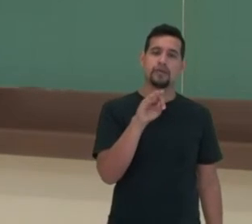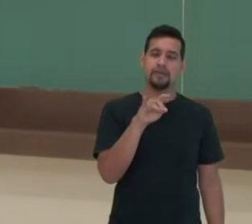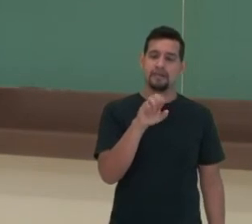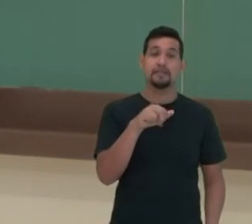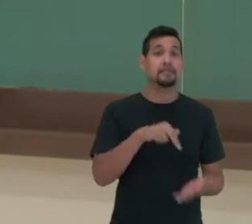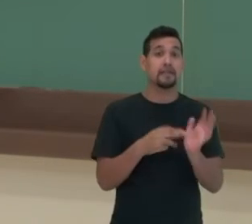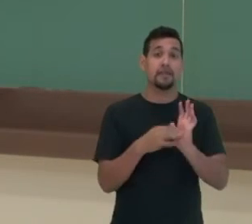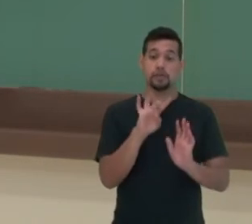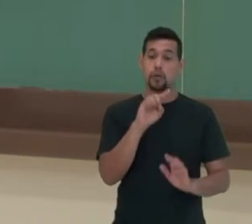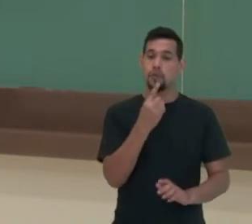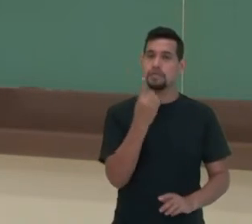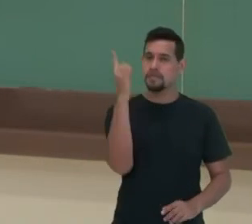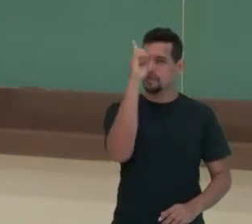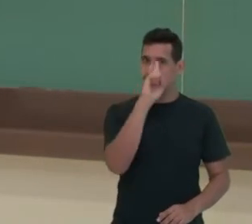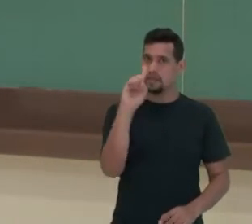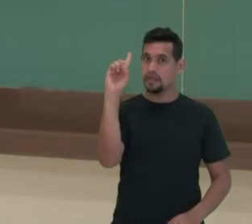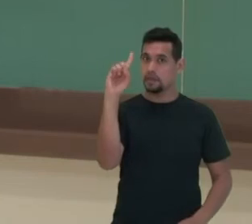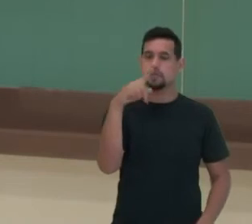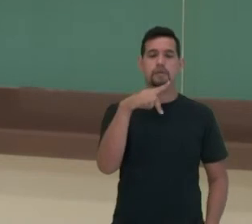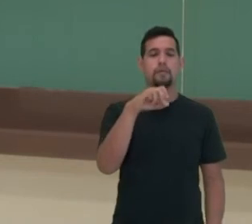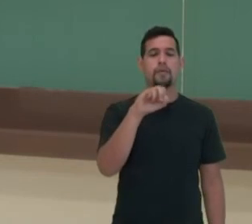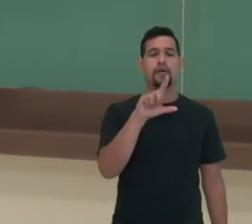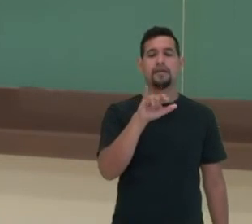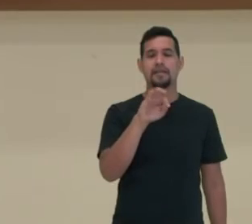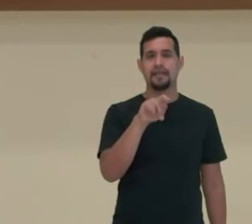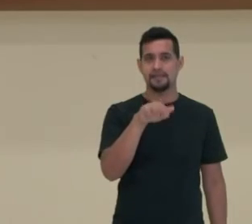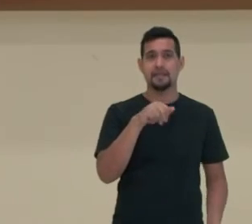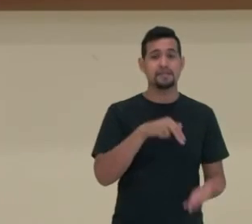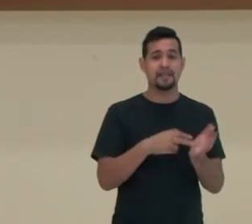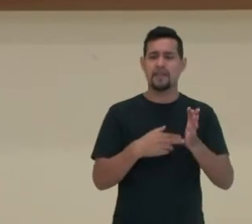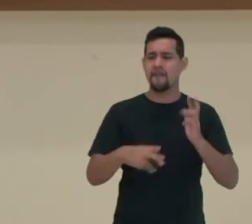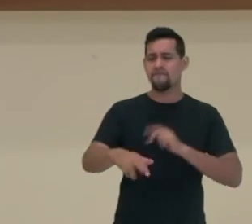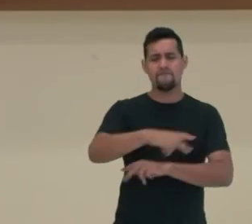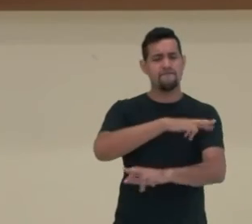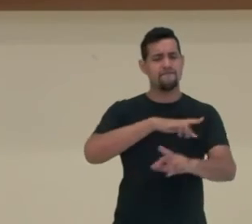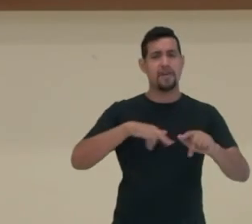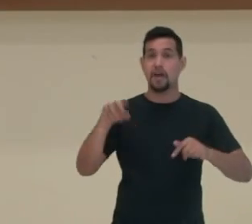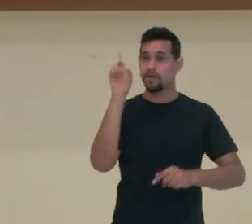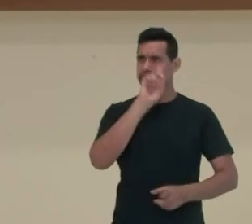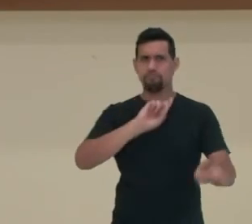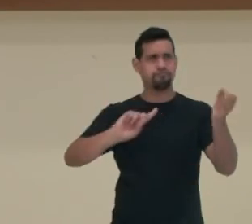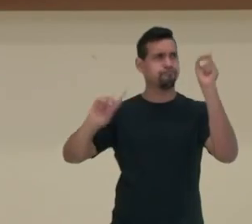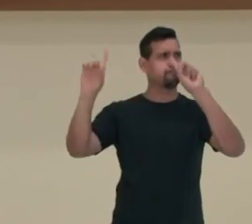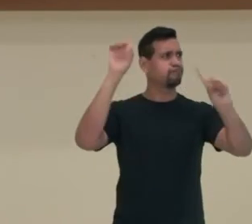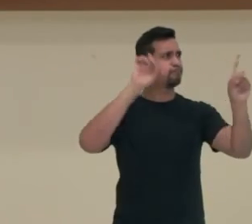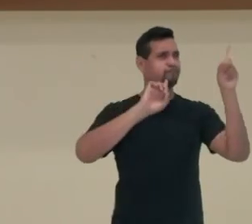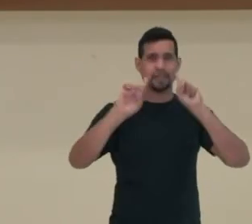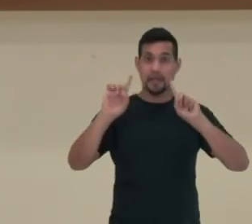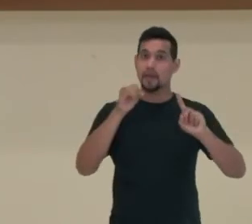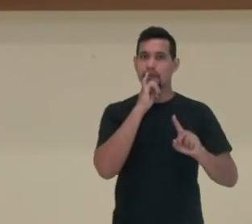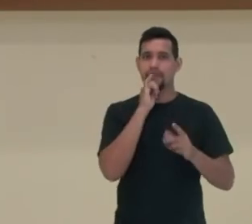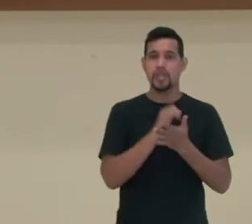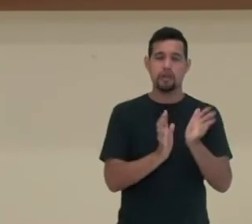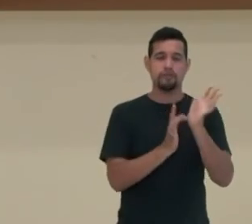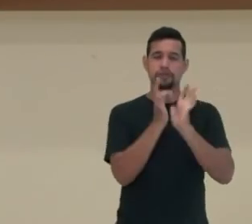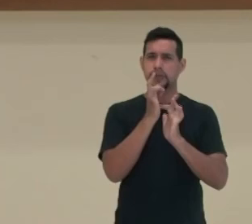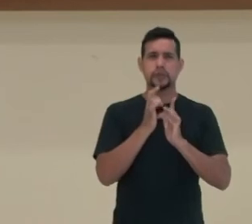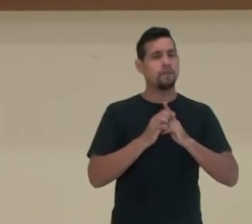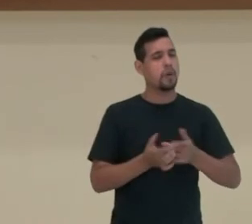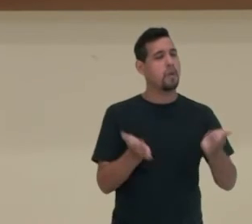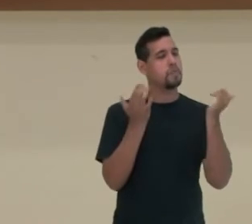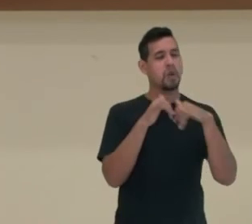a apoteose, a divinização do imperador. Vai explicar isso, então, com as pregações de Jesus, que estão